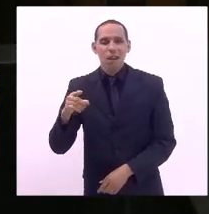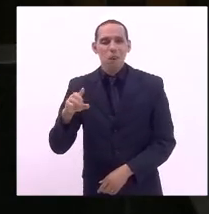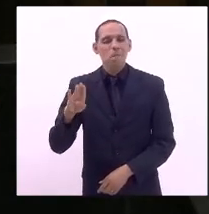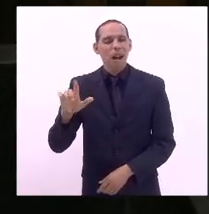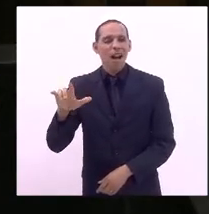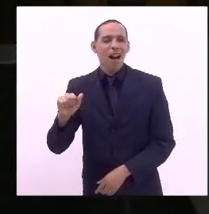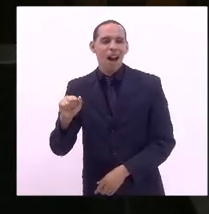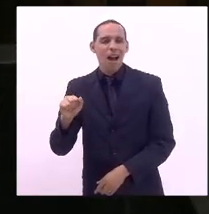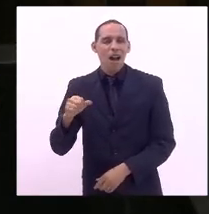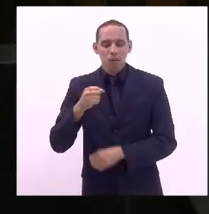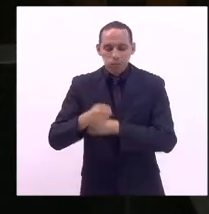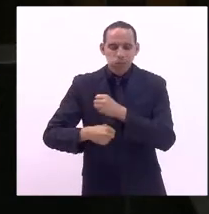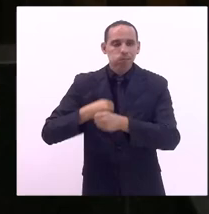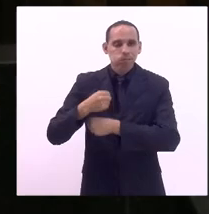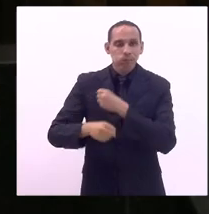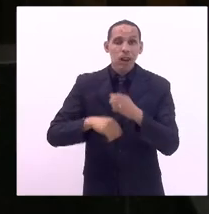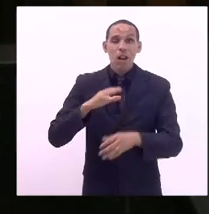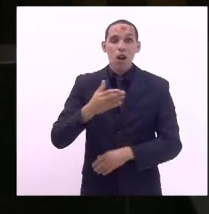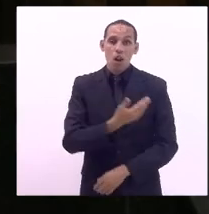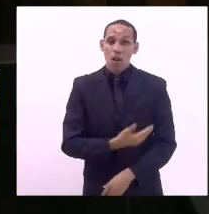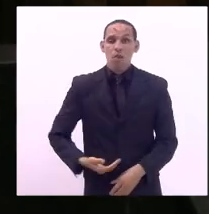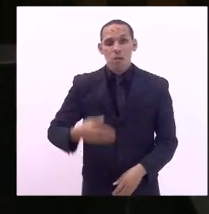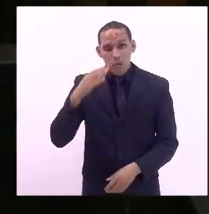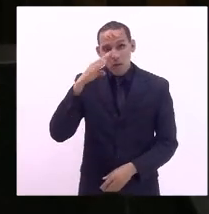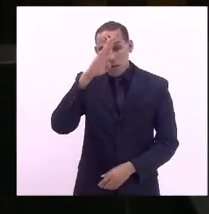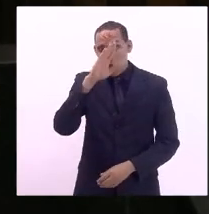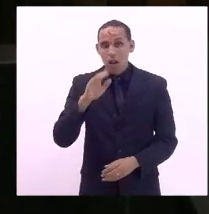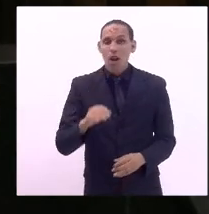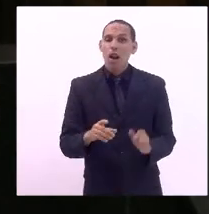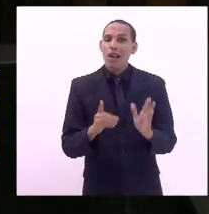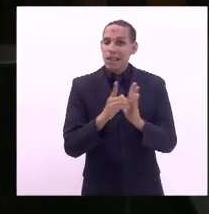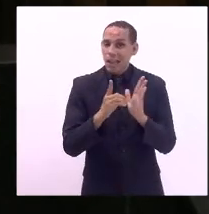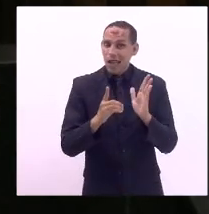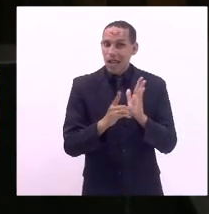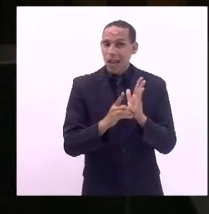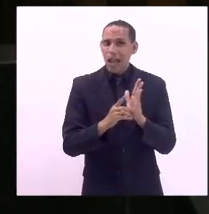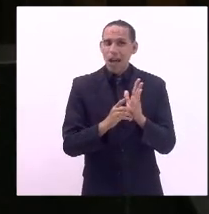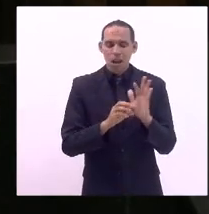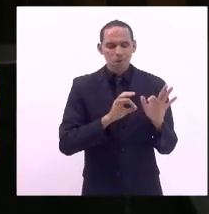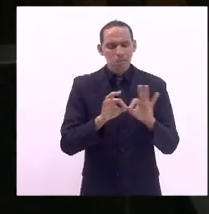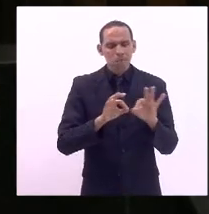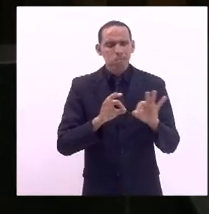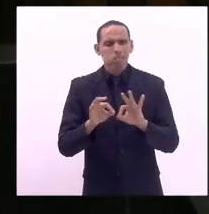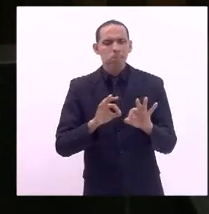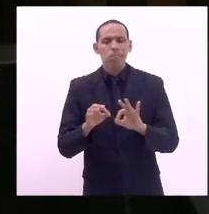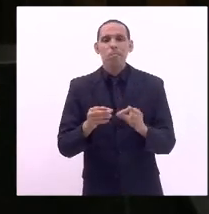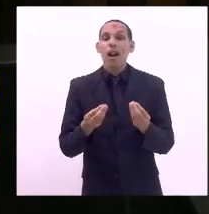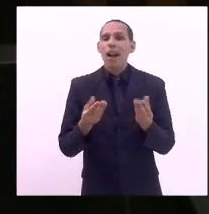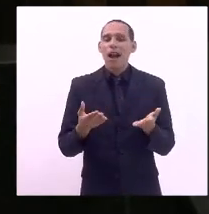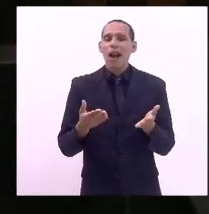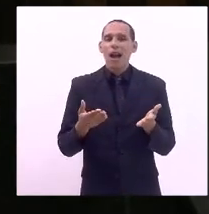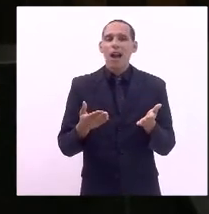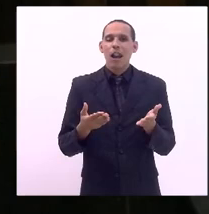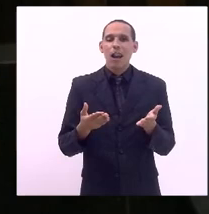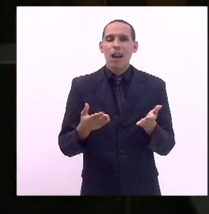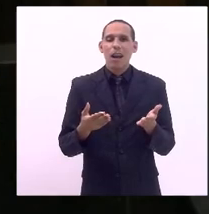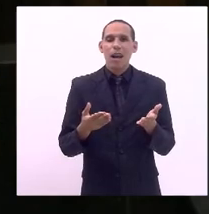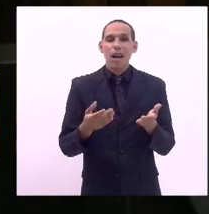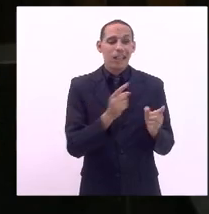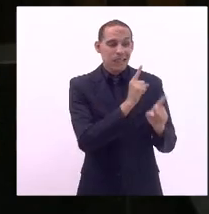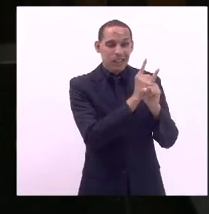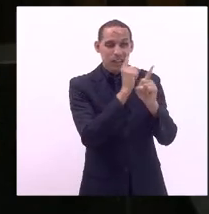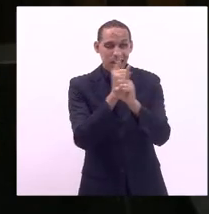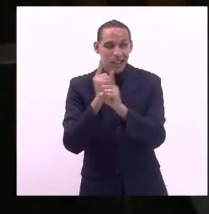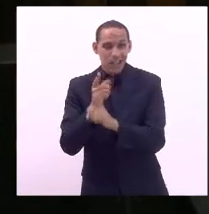que o próprio governo Bolsonaro editou decretos que dificultam a identificação